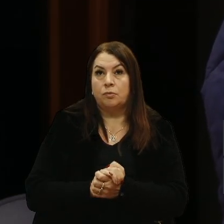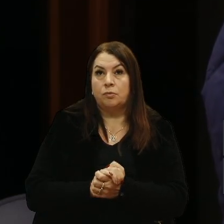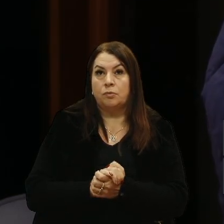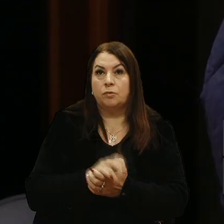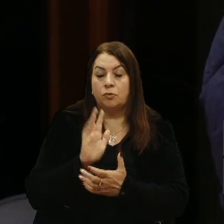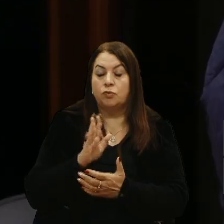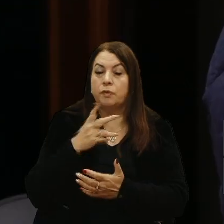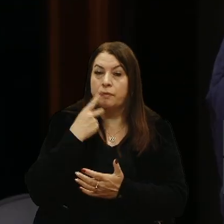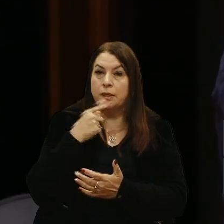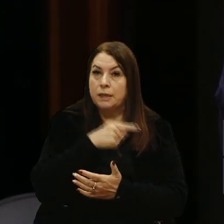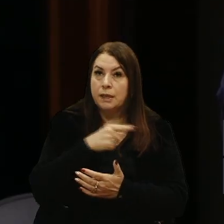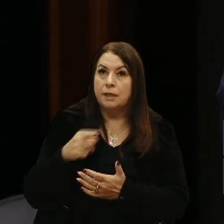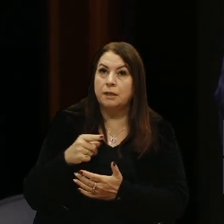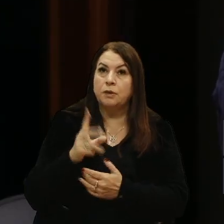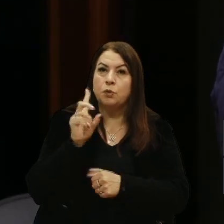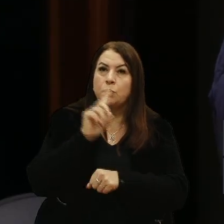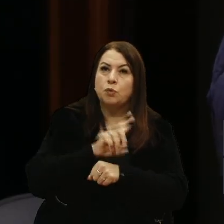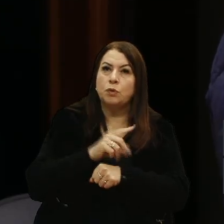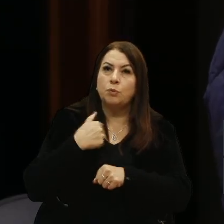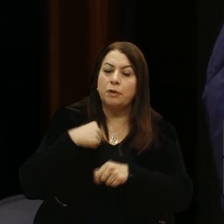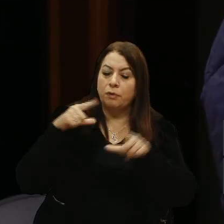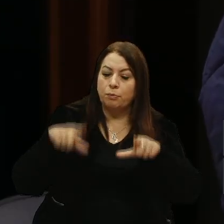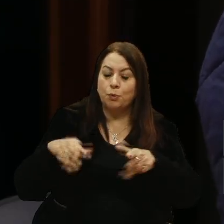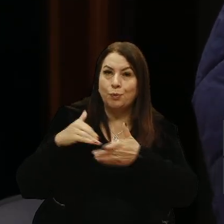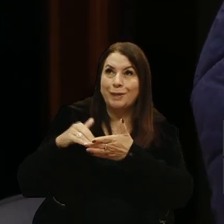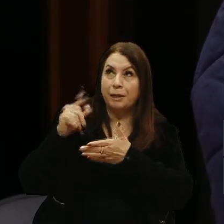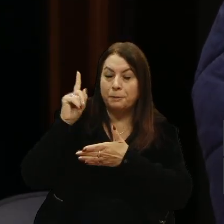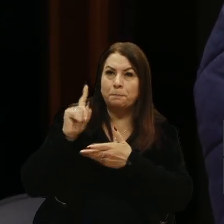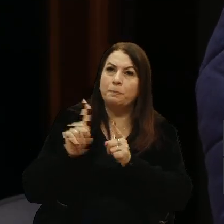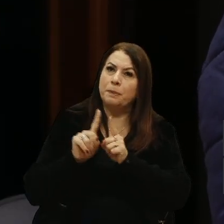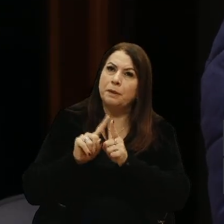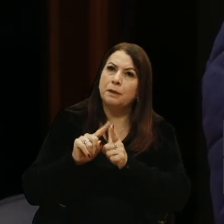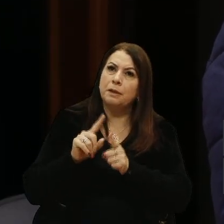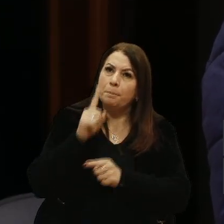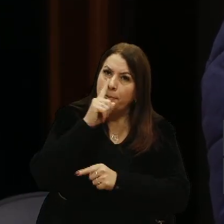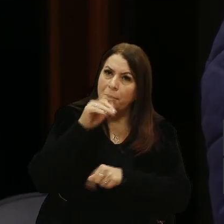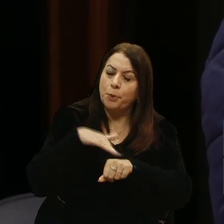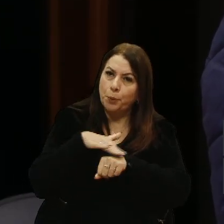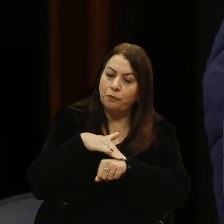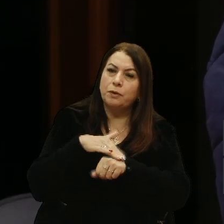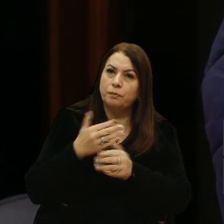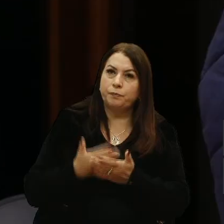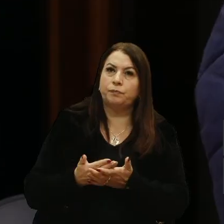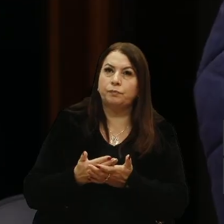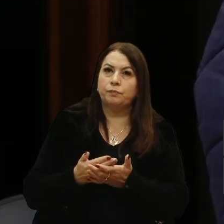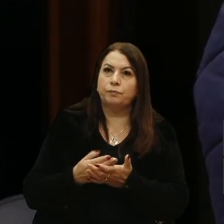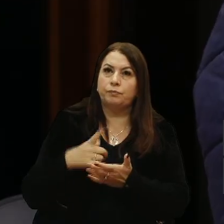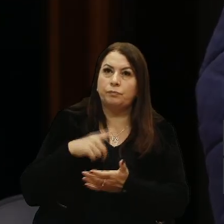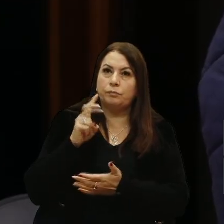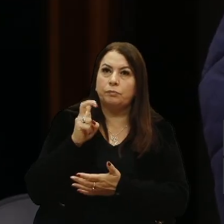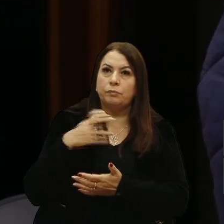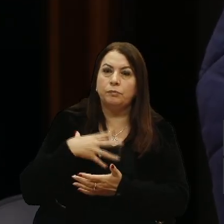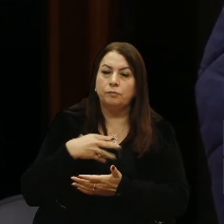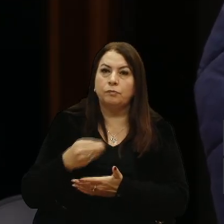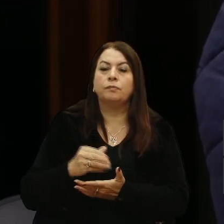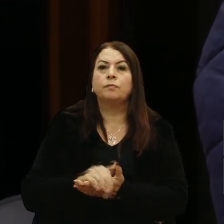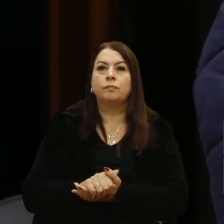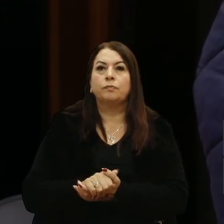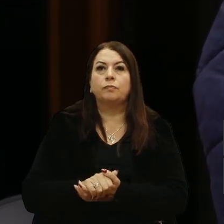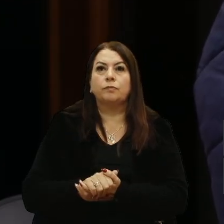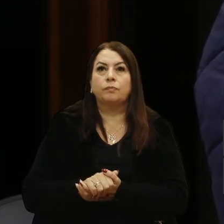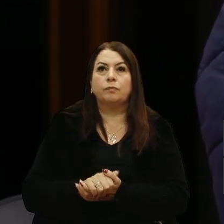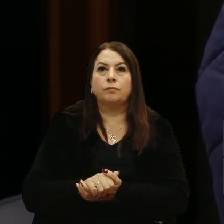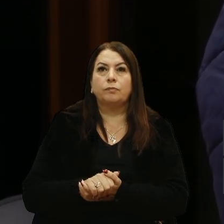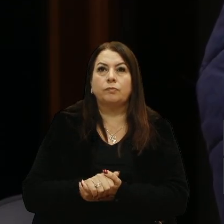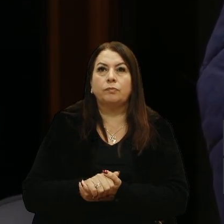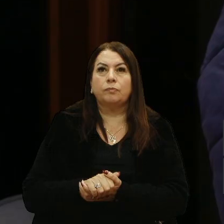citei aqui, mas um dia estava no meu gabinete e recebi uma mãe que tem 5 filhos,